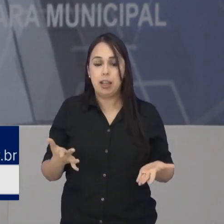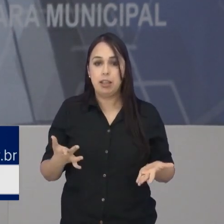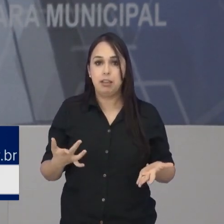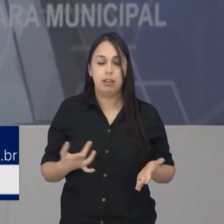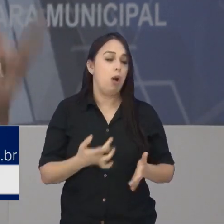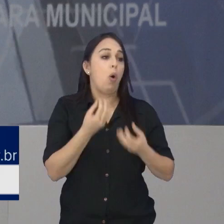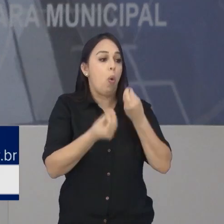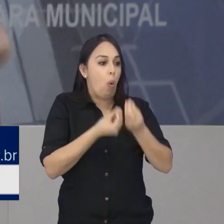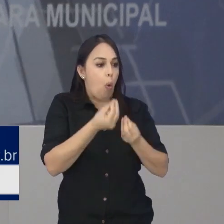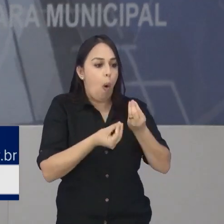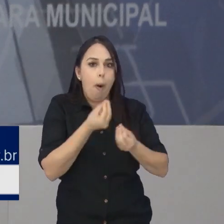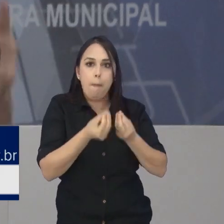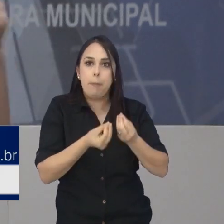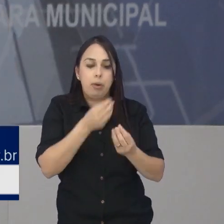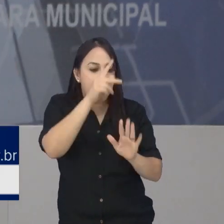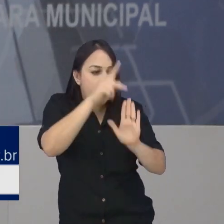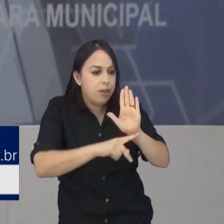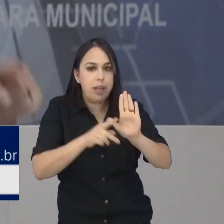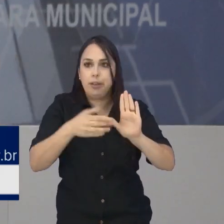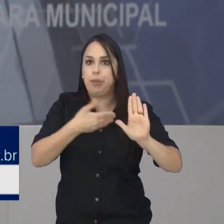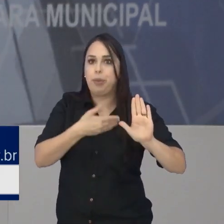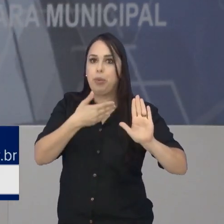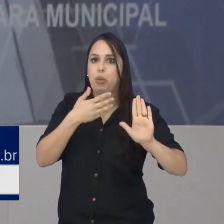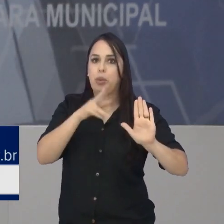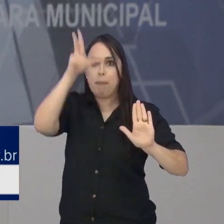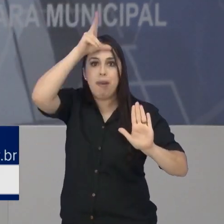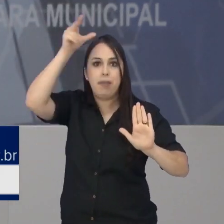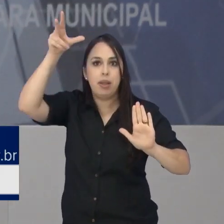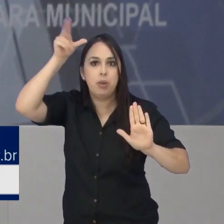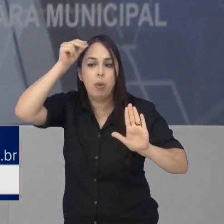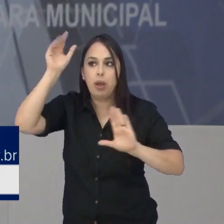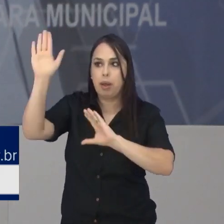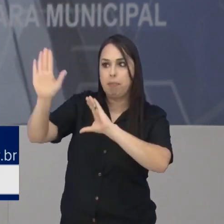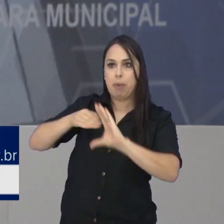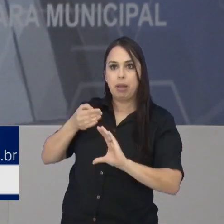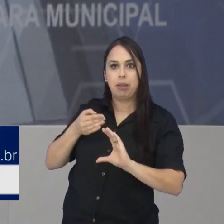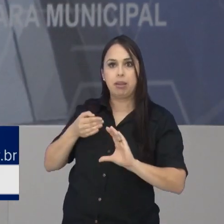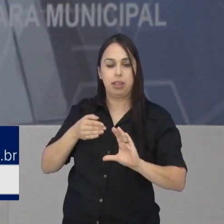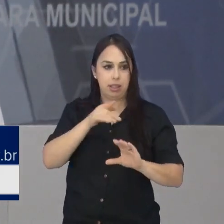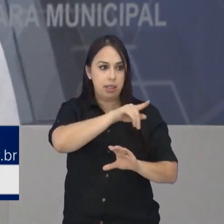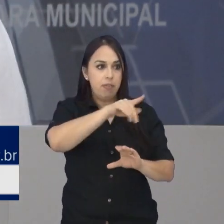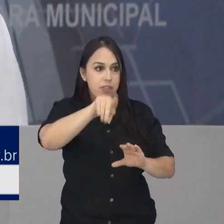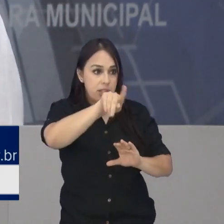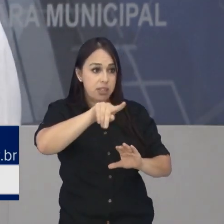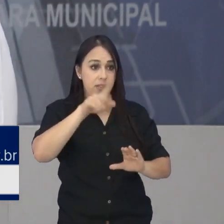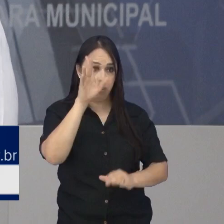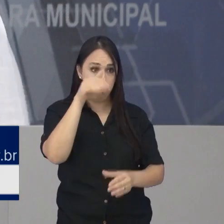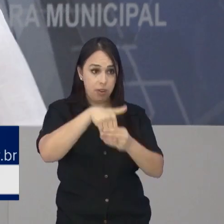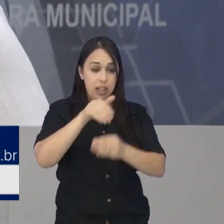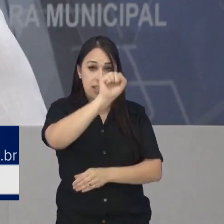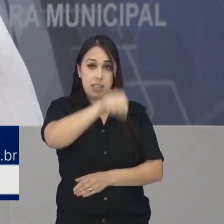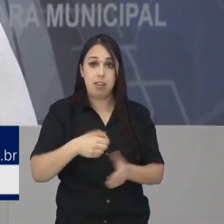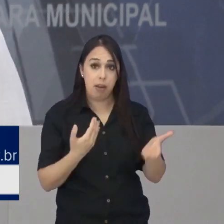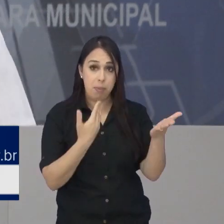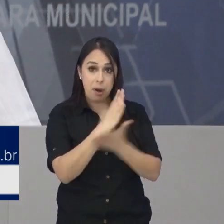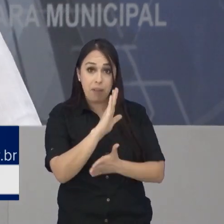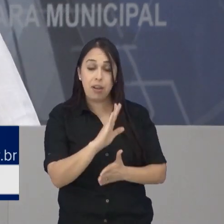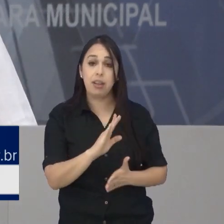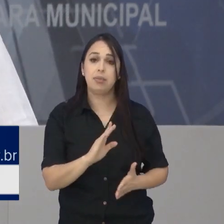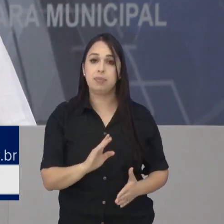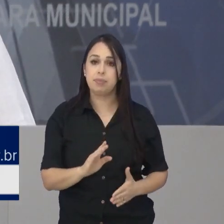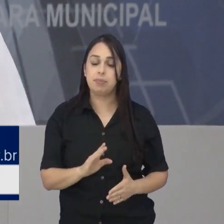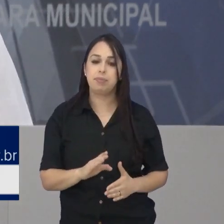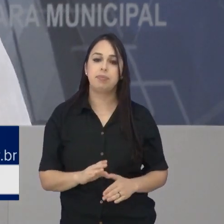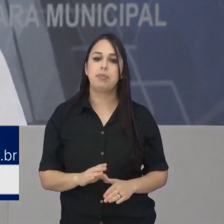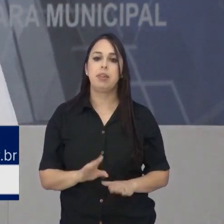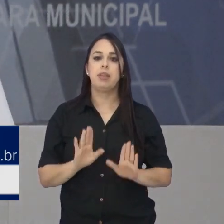sendo conduzido mais um projeto do governo que vem para essa casa, que vai passar, e mesmo assim,